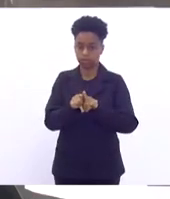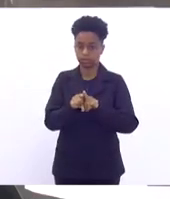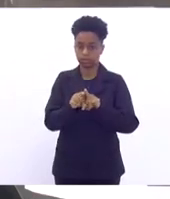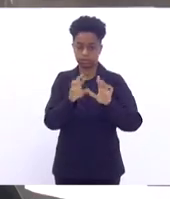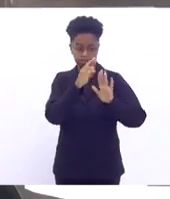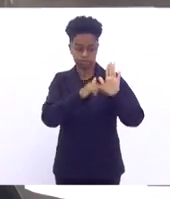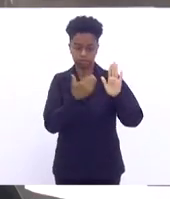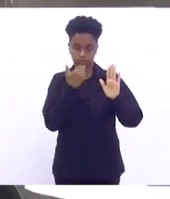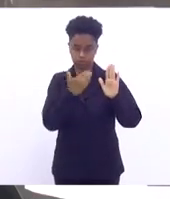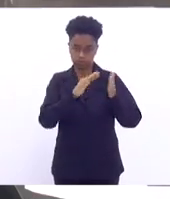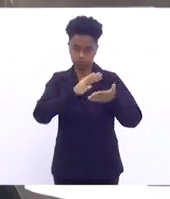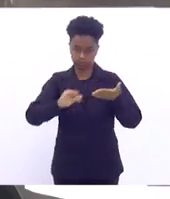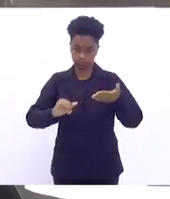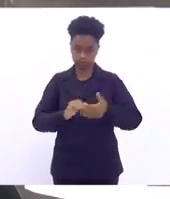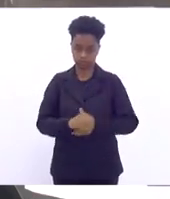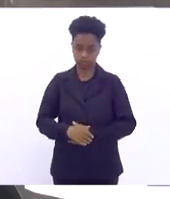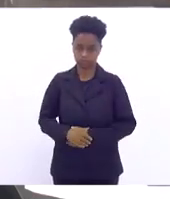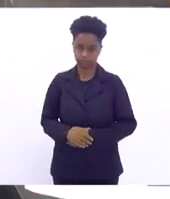relator